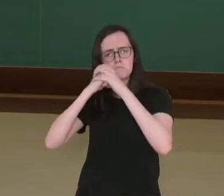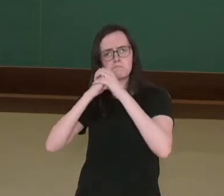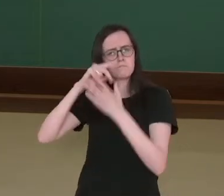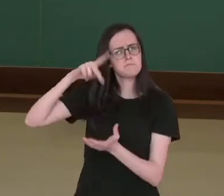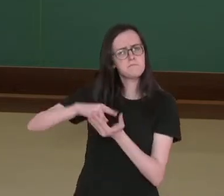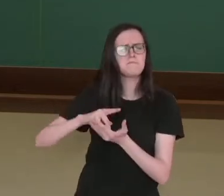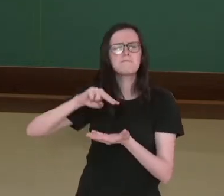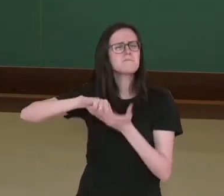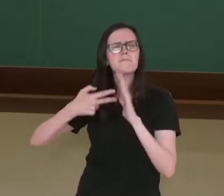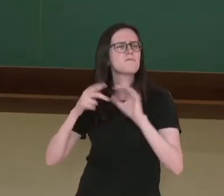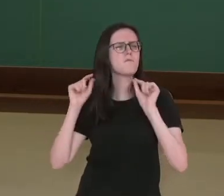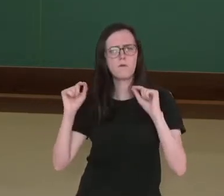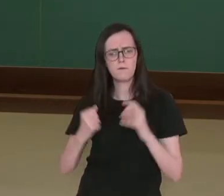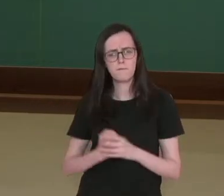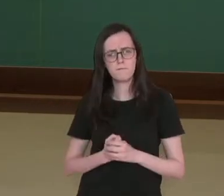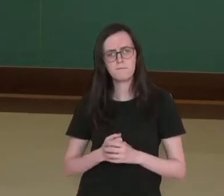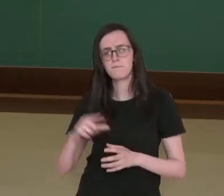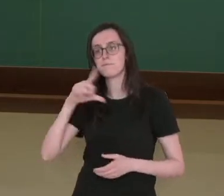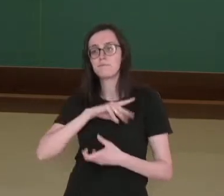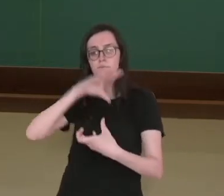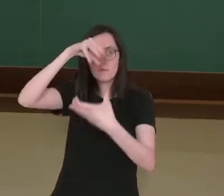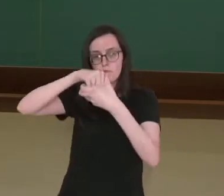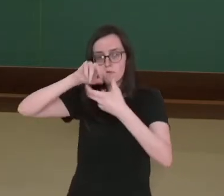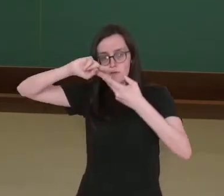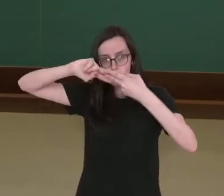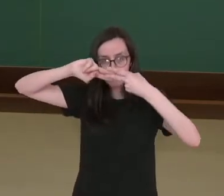núcleo verdadeiro? Elas têm o material